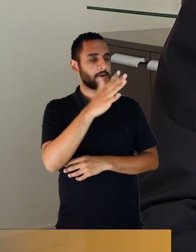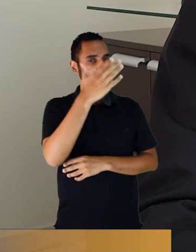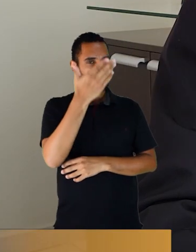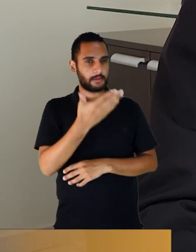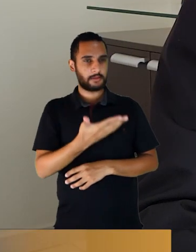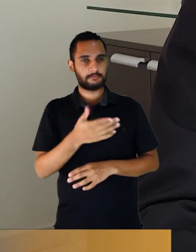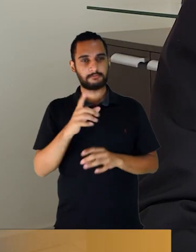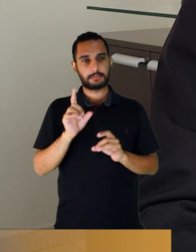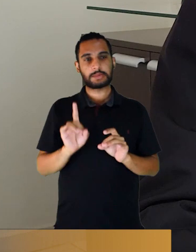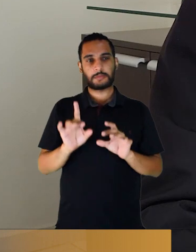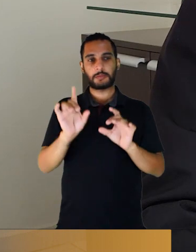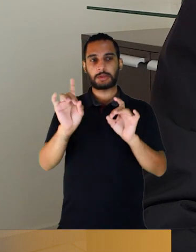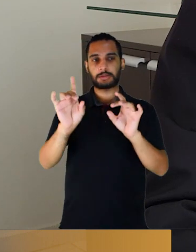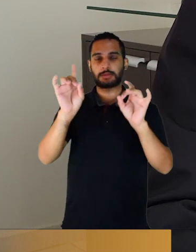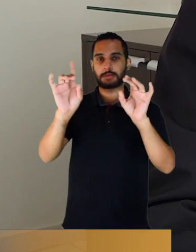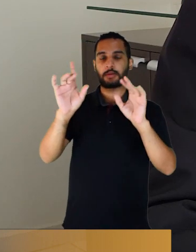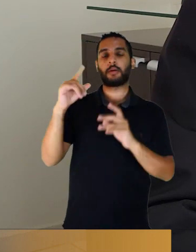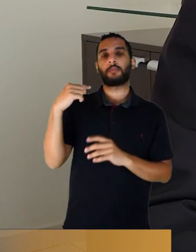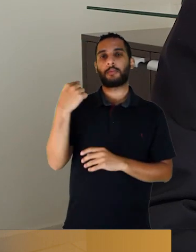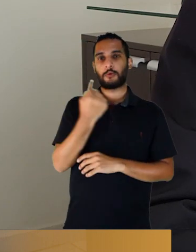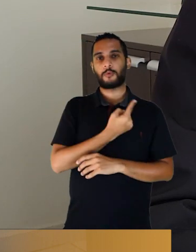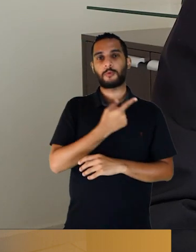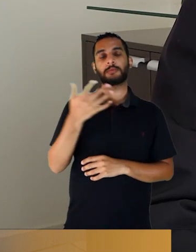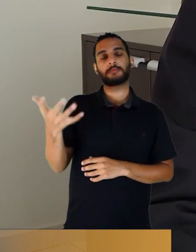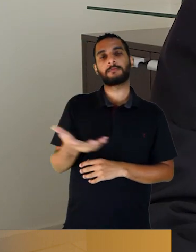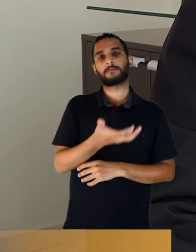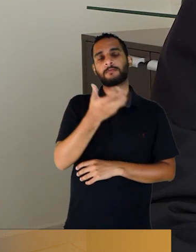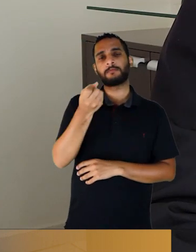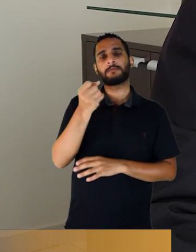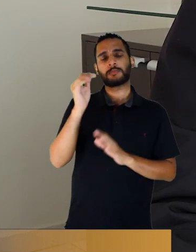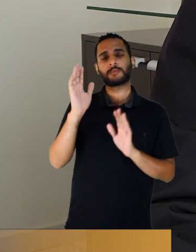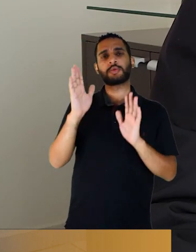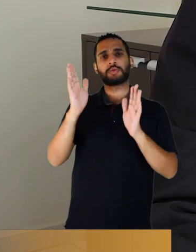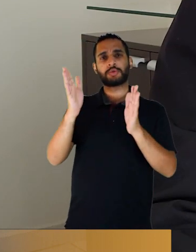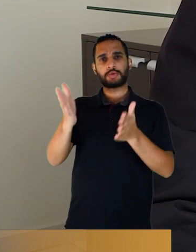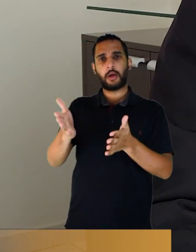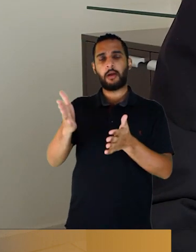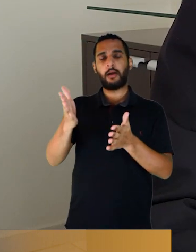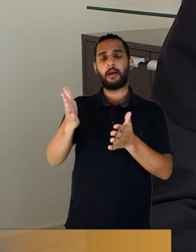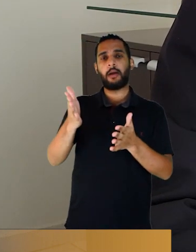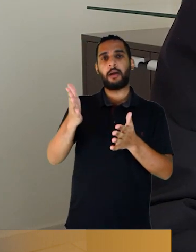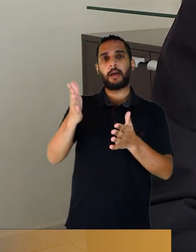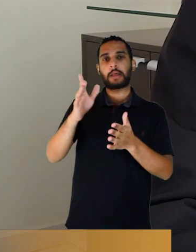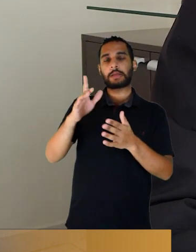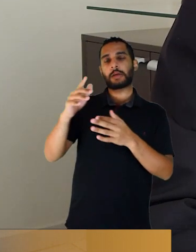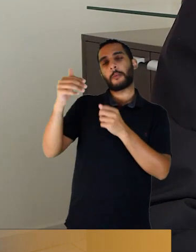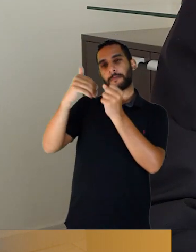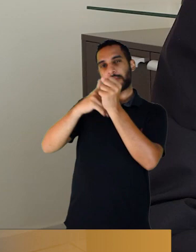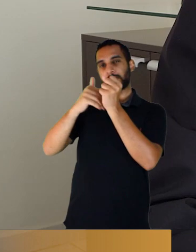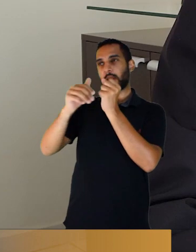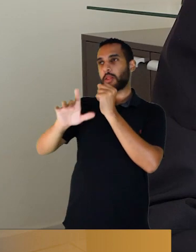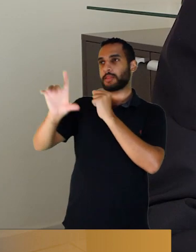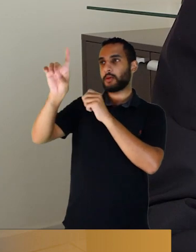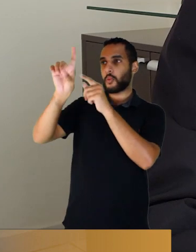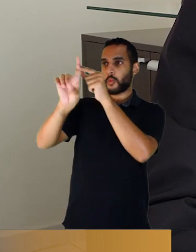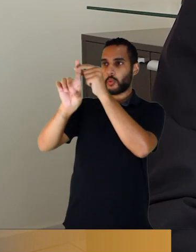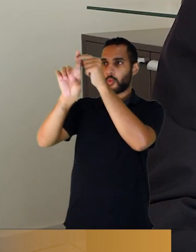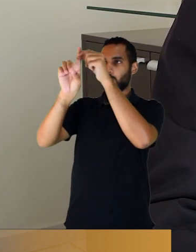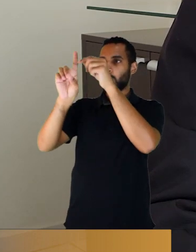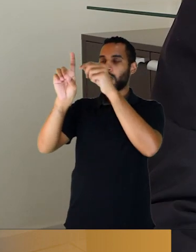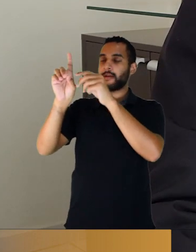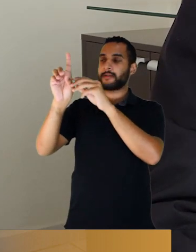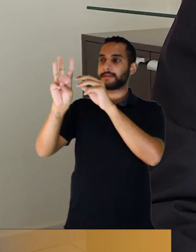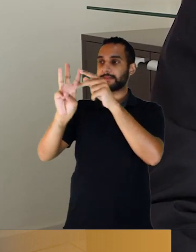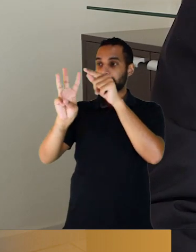por graça, por ser as primícias da nossa salvação, já